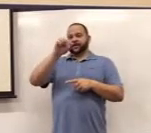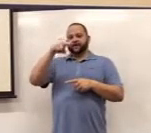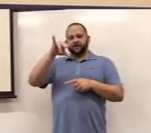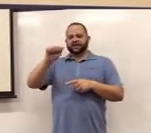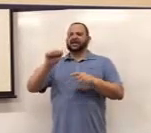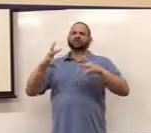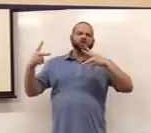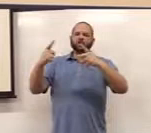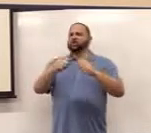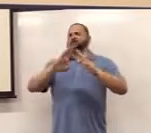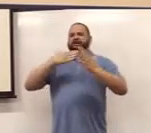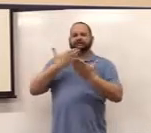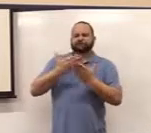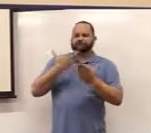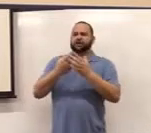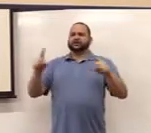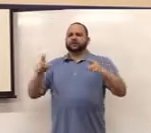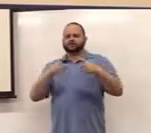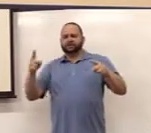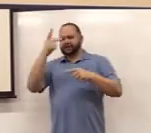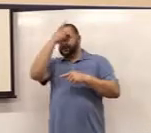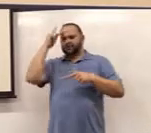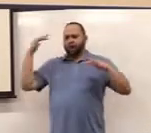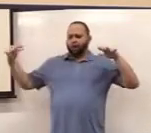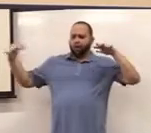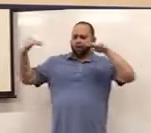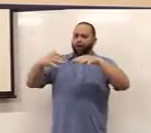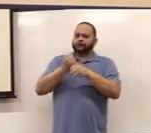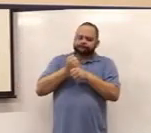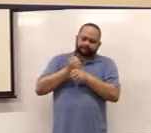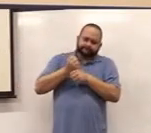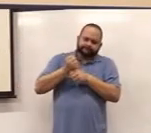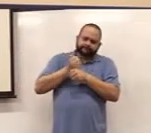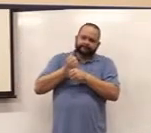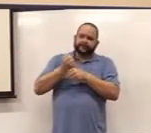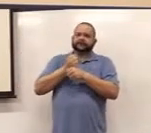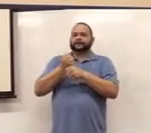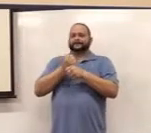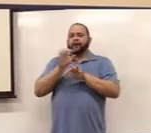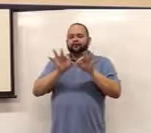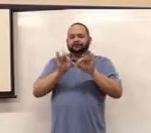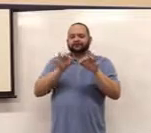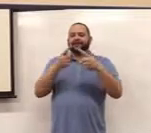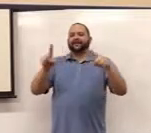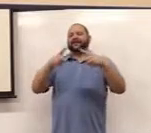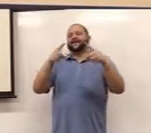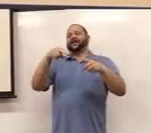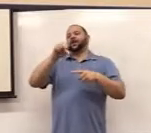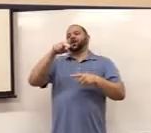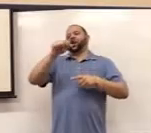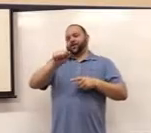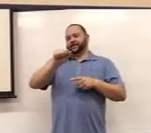as escolas de música, todos os coros, e eles se reúnem anualmente para fazer a Nona Sinfonia.